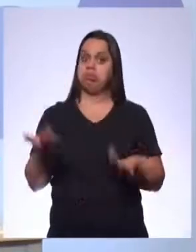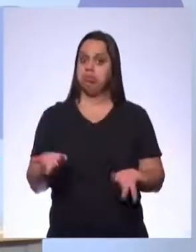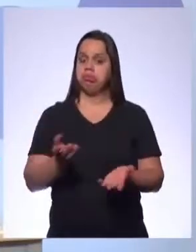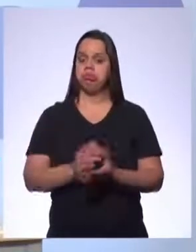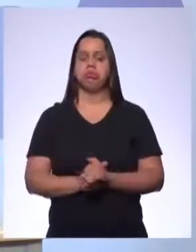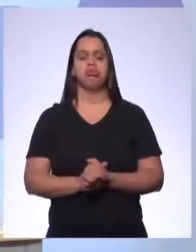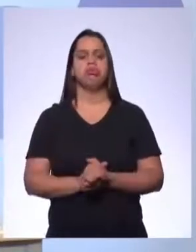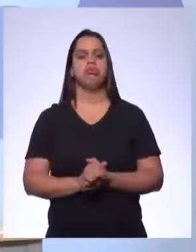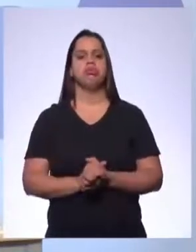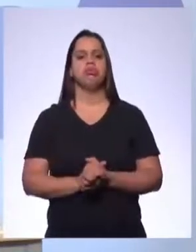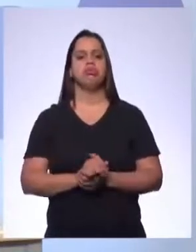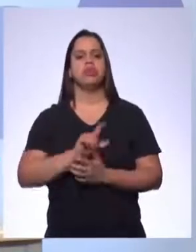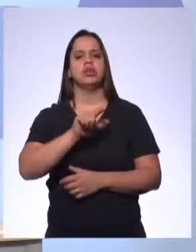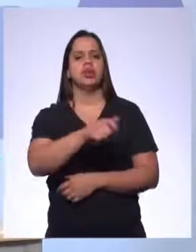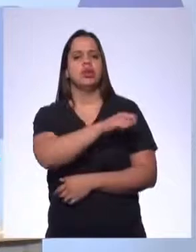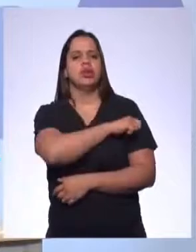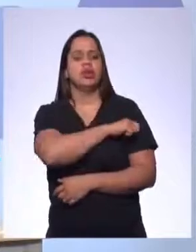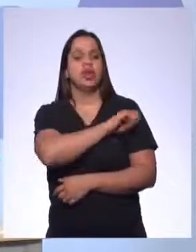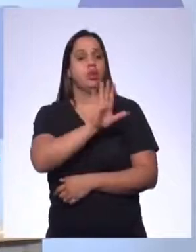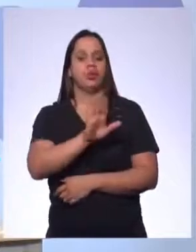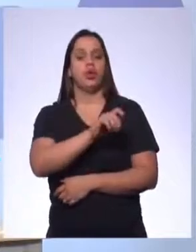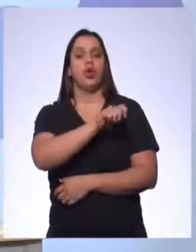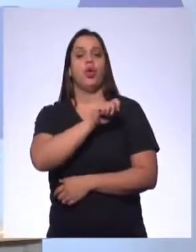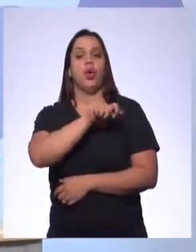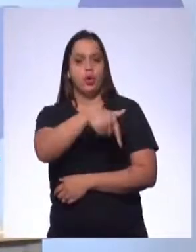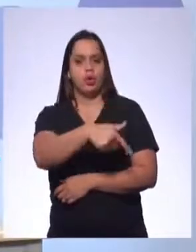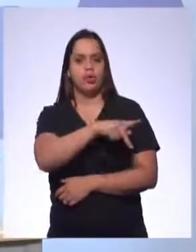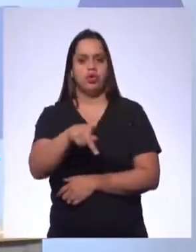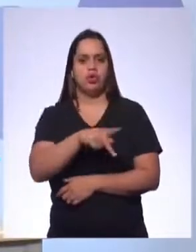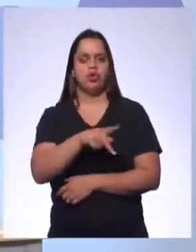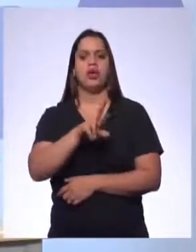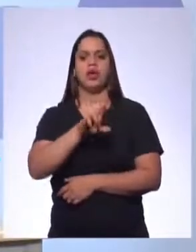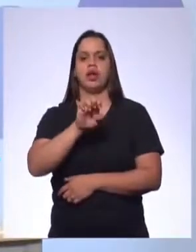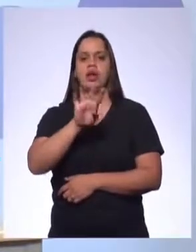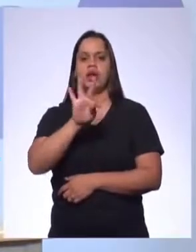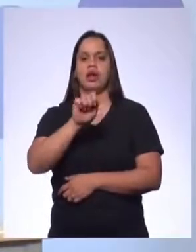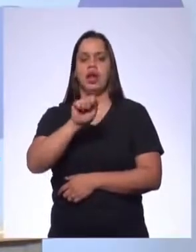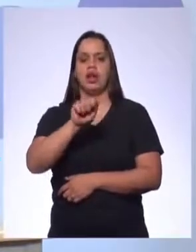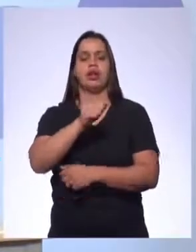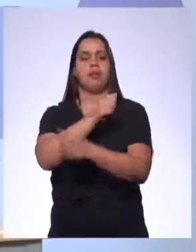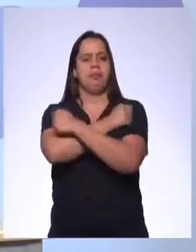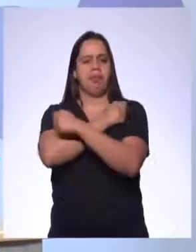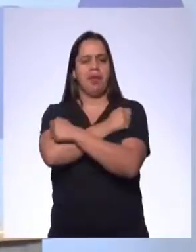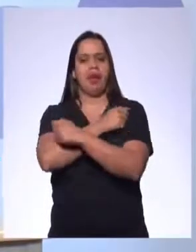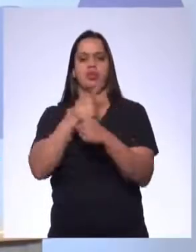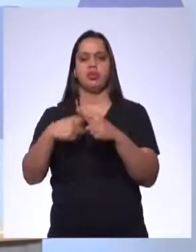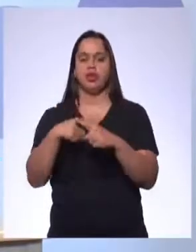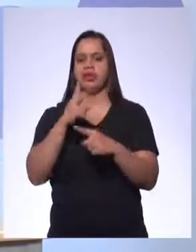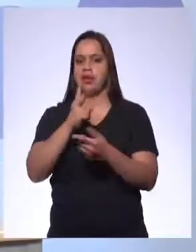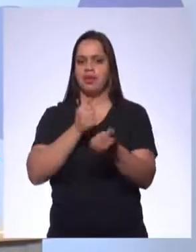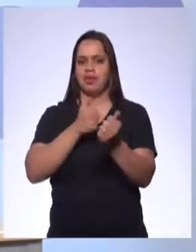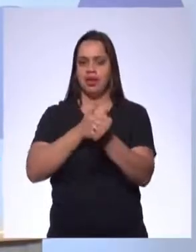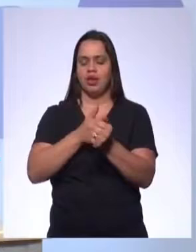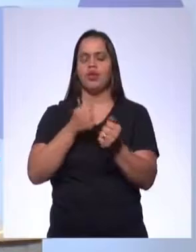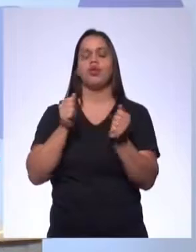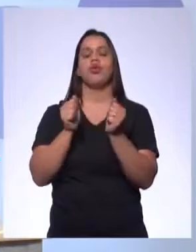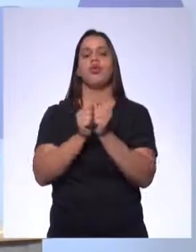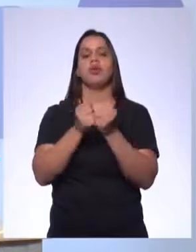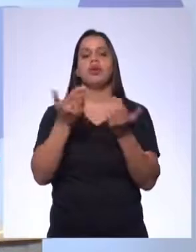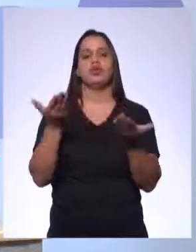E a professora Renata, um abraço aí para a professora Renata, é uma professora, tem vários aqui com a gente e tal